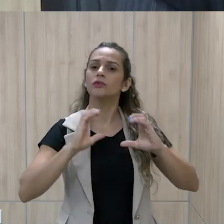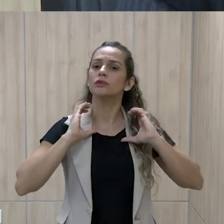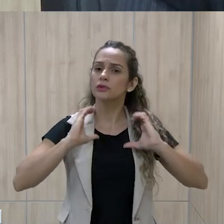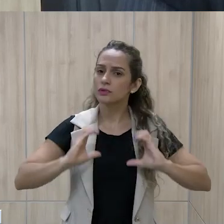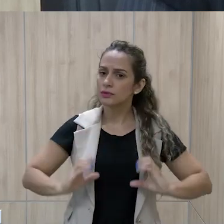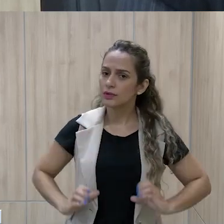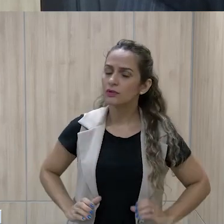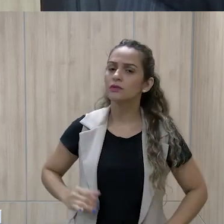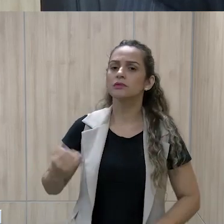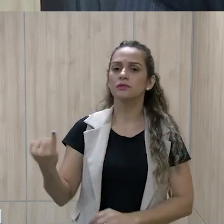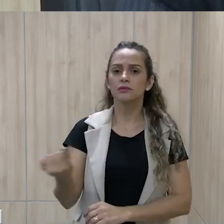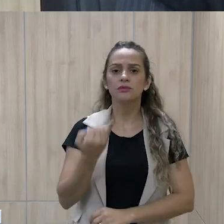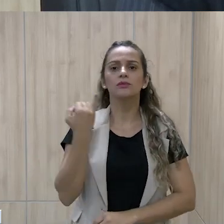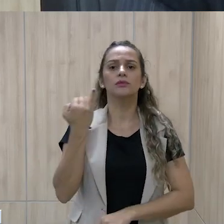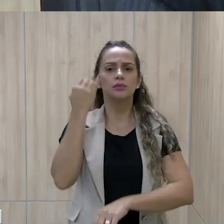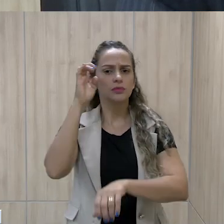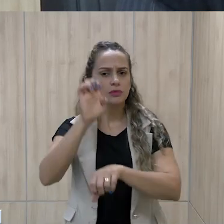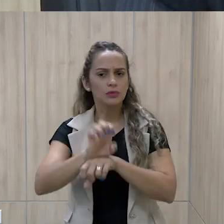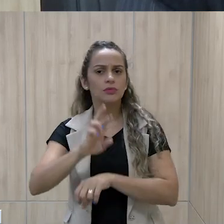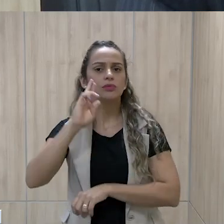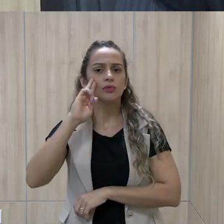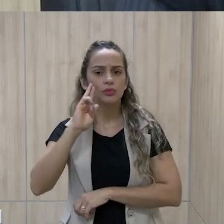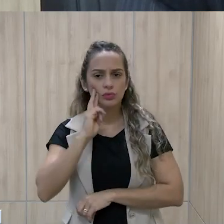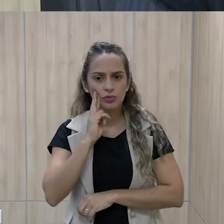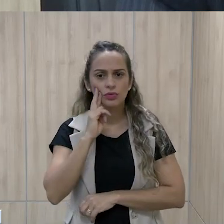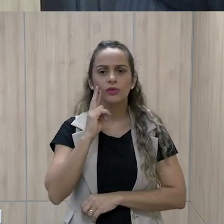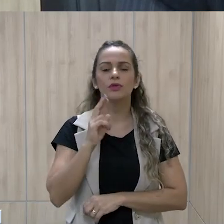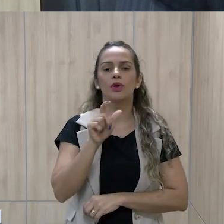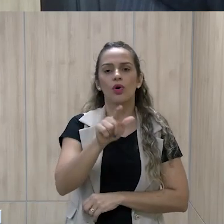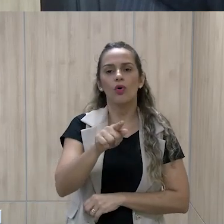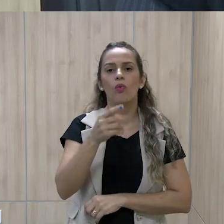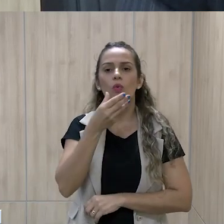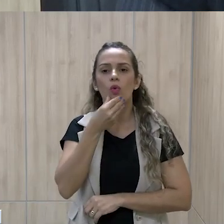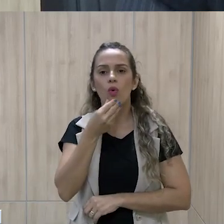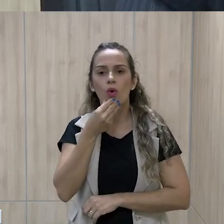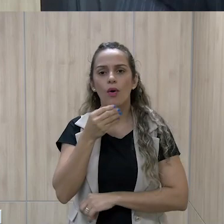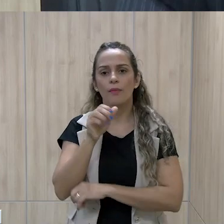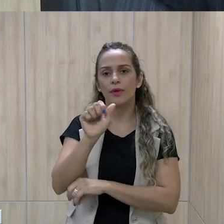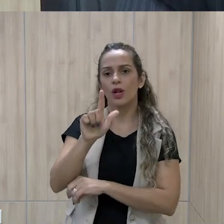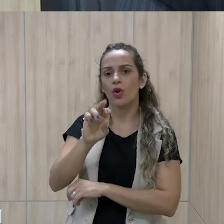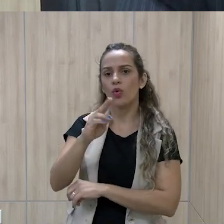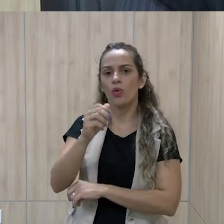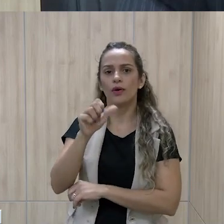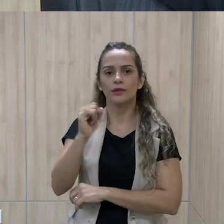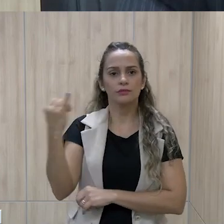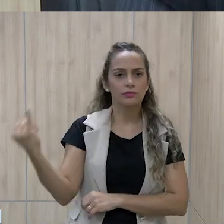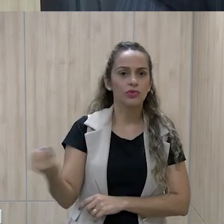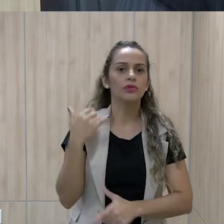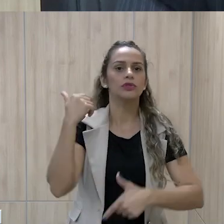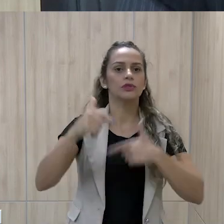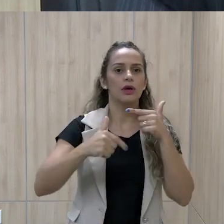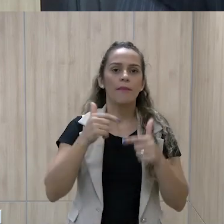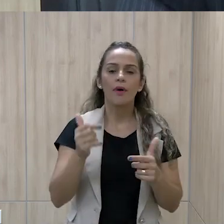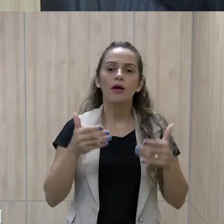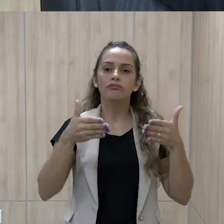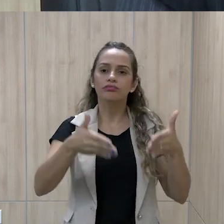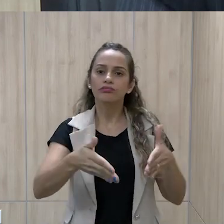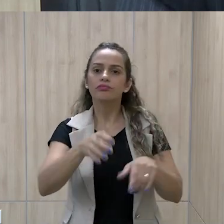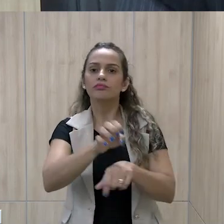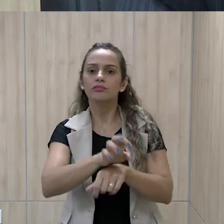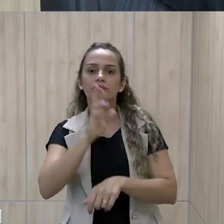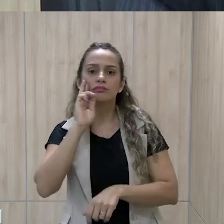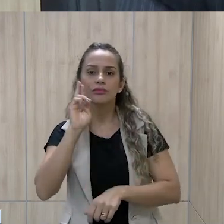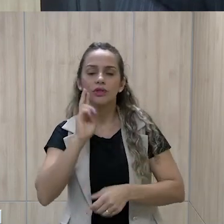o Título norífico de Cidadão honorário do Estado de Rondônia aos Excelentíssimo Senhor Lucas amante em conhecimentos